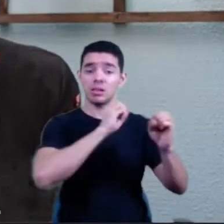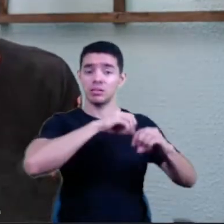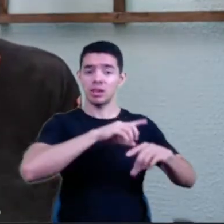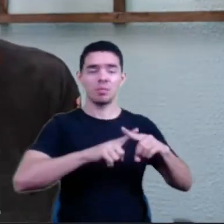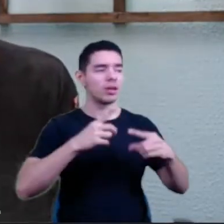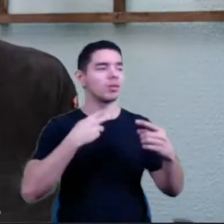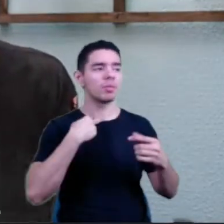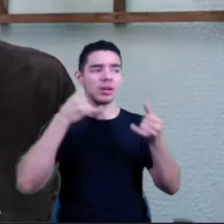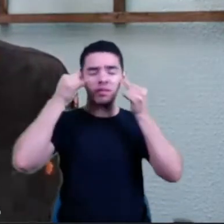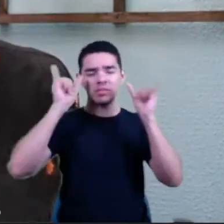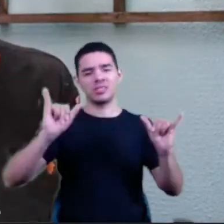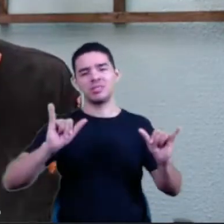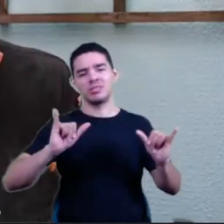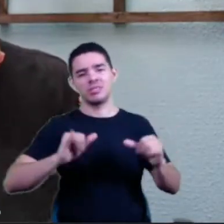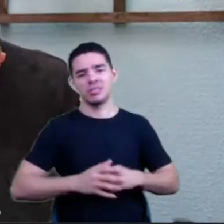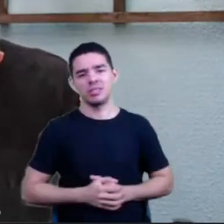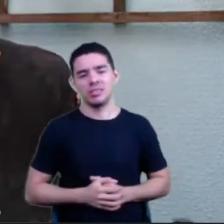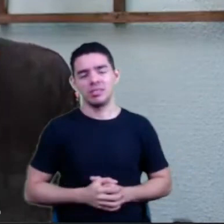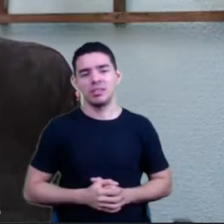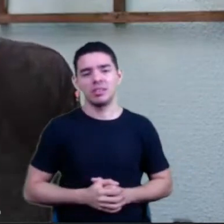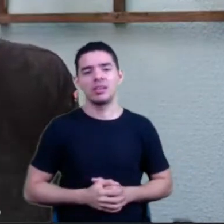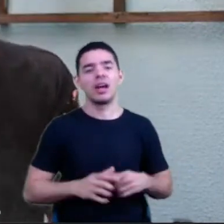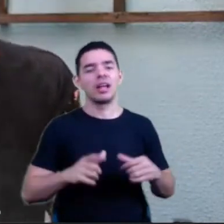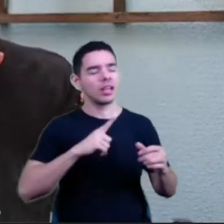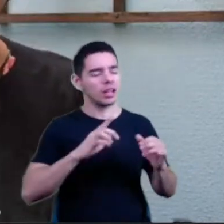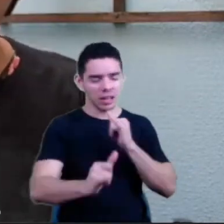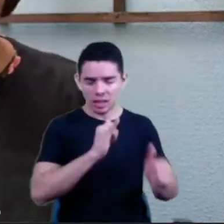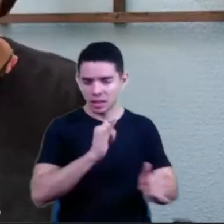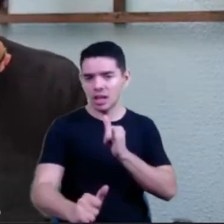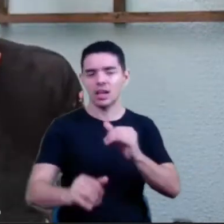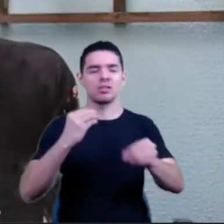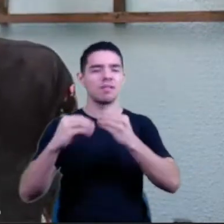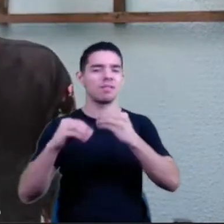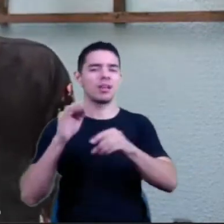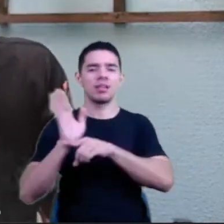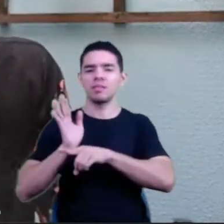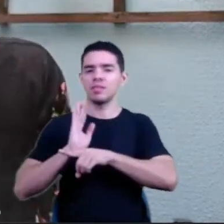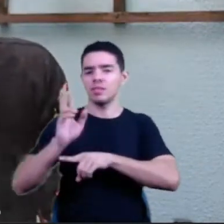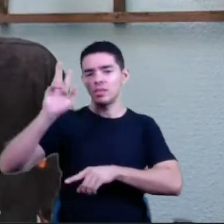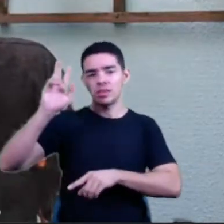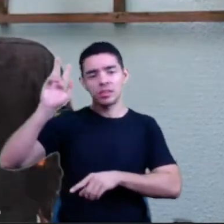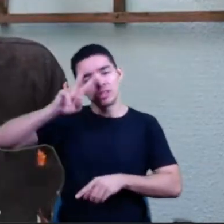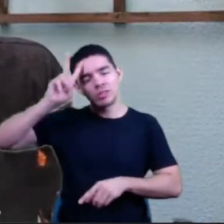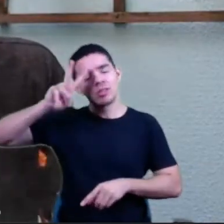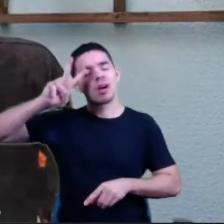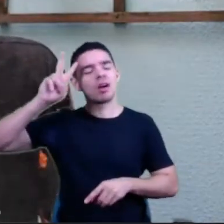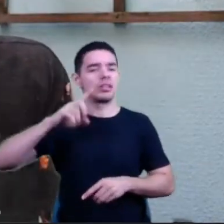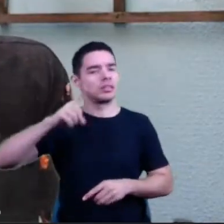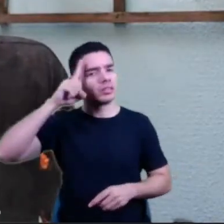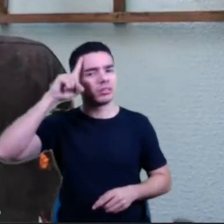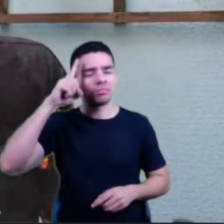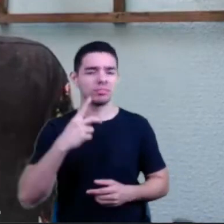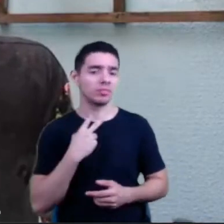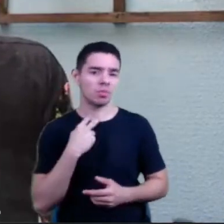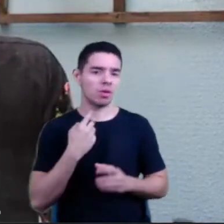não dá para fugir disso mais. Isso está na internet, isso está na novela, isso está nos filmes, isso está na história, isso está no dia a dia. Não tem mais como